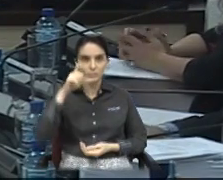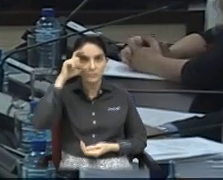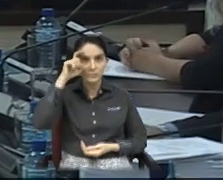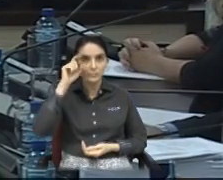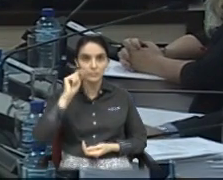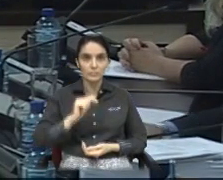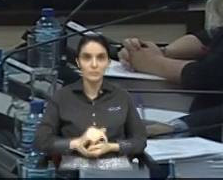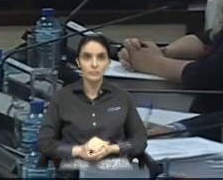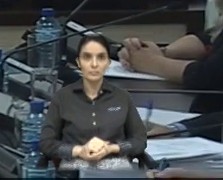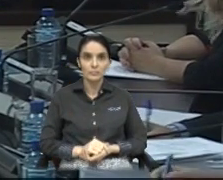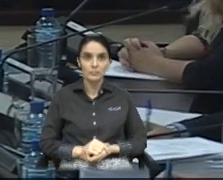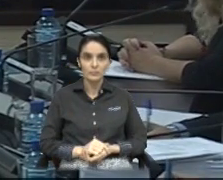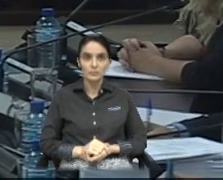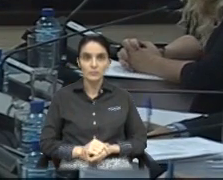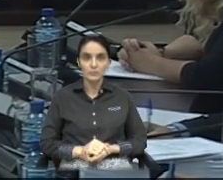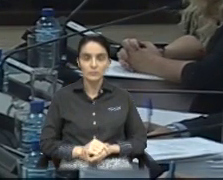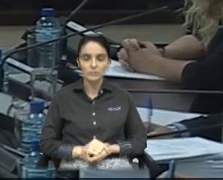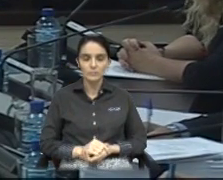algum?